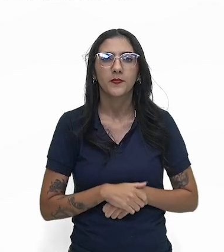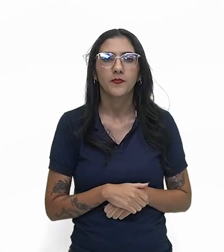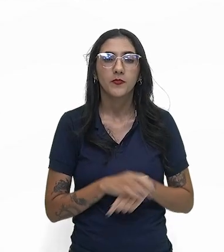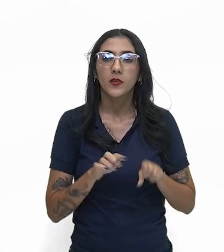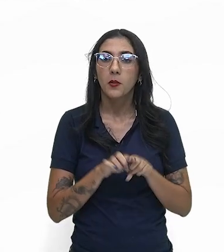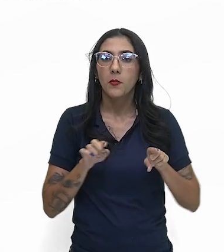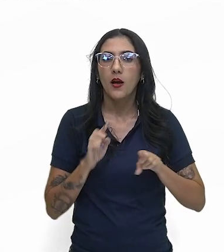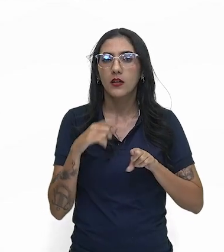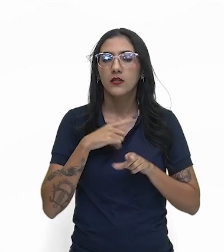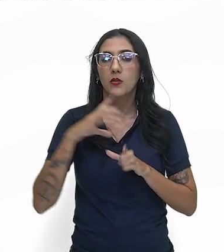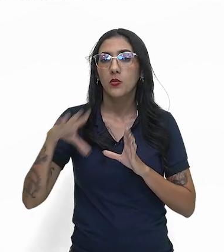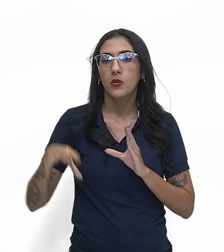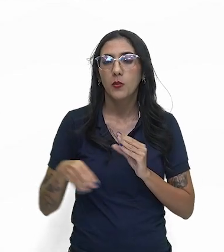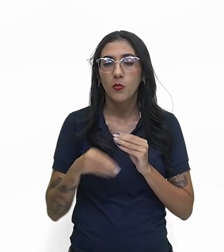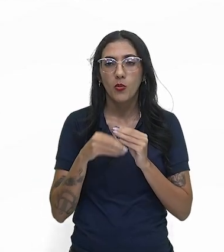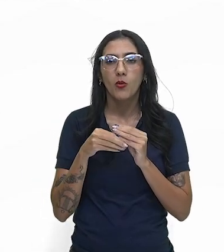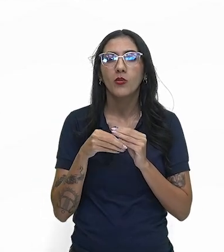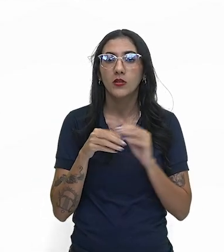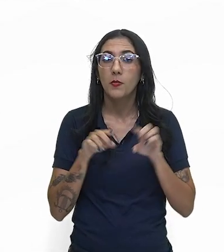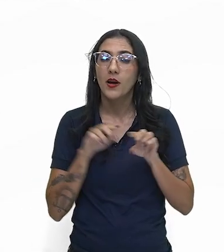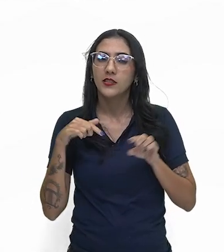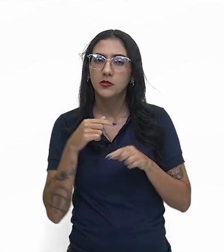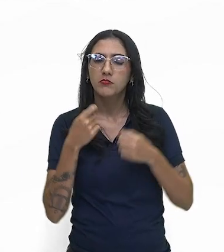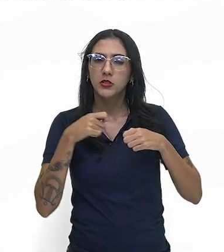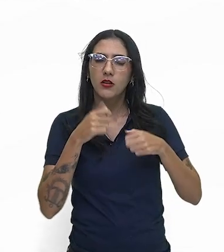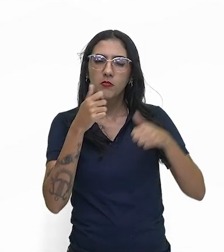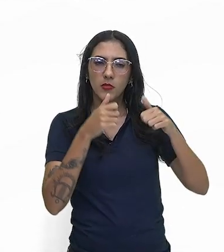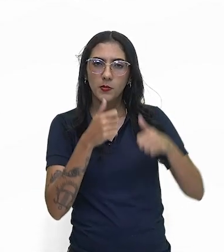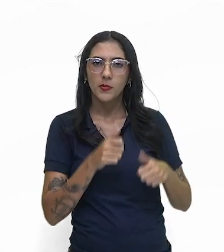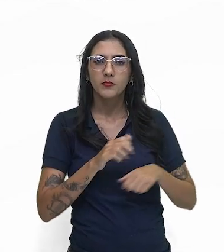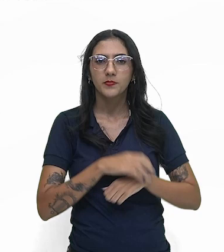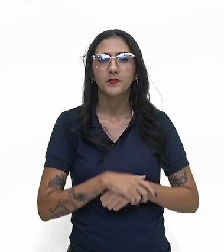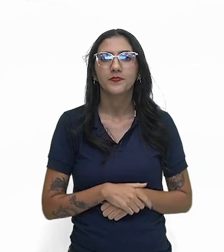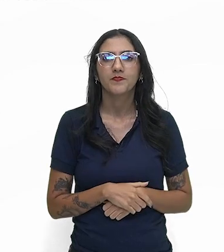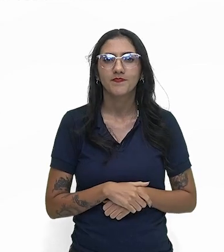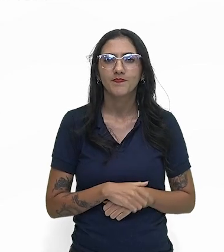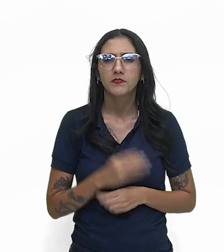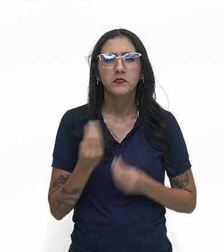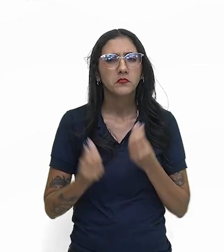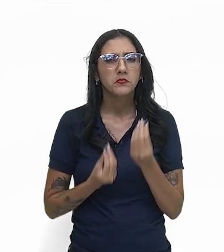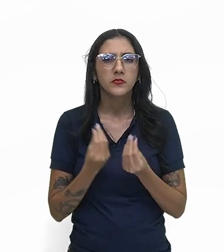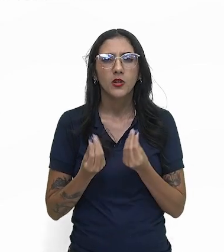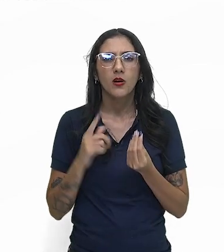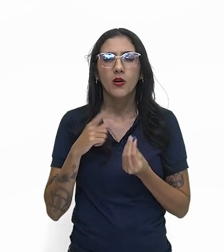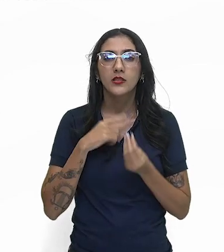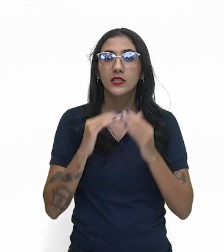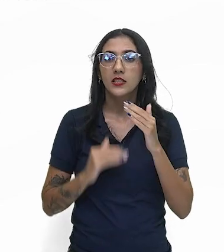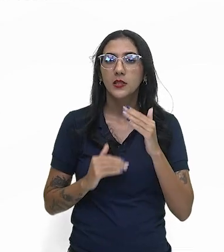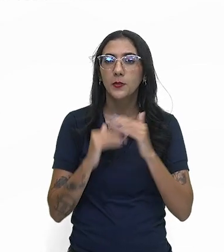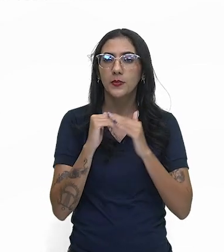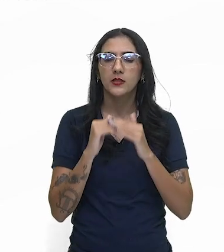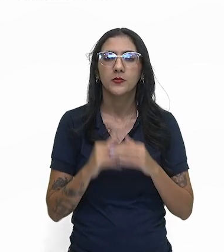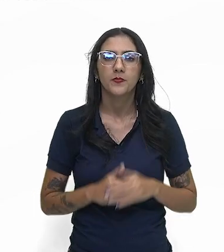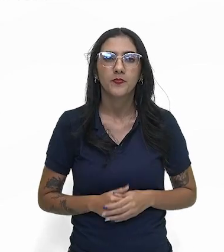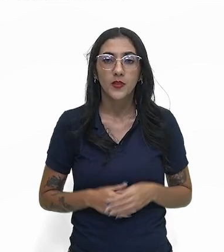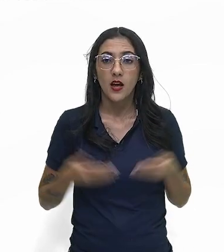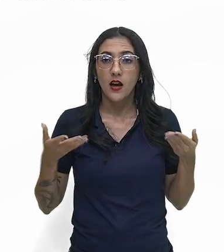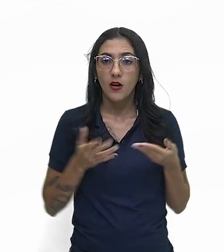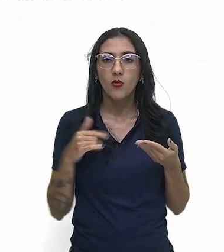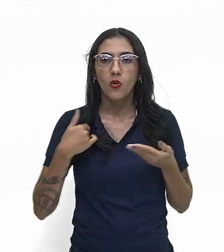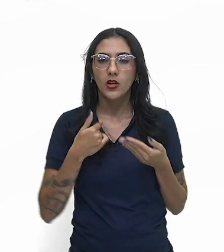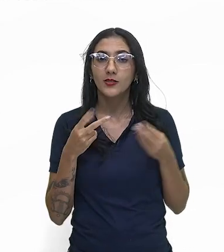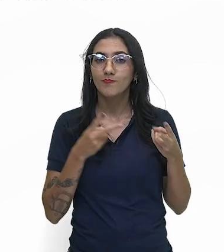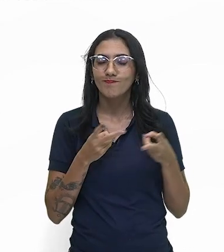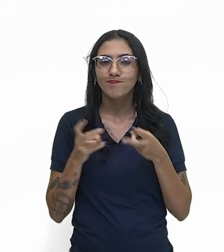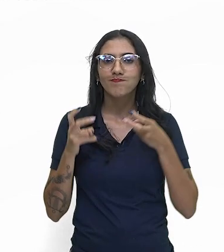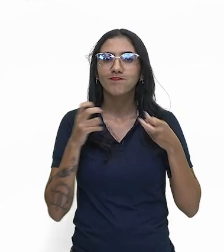colabora, mas nós temos que olhar esses limites aí. E quando eu falo em limite, e aí nós chegamos num ponto hoje que é muito,